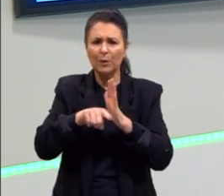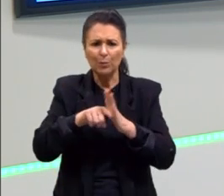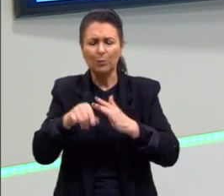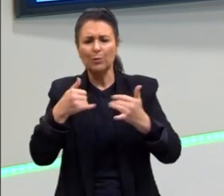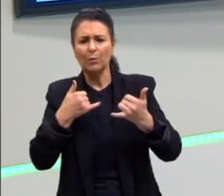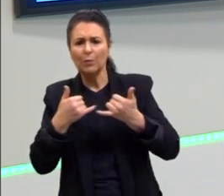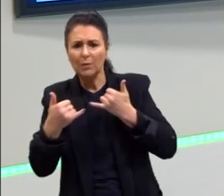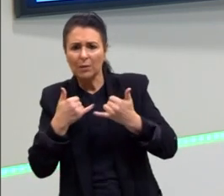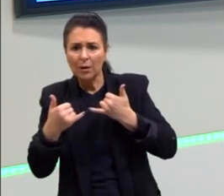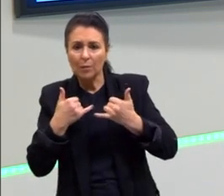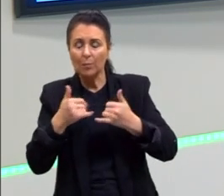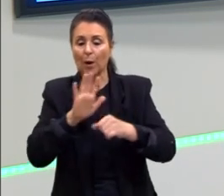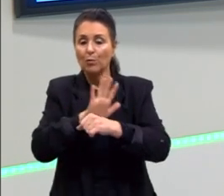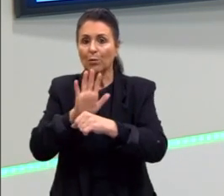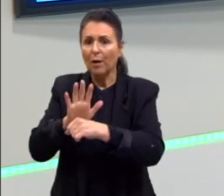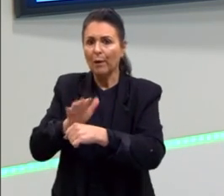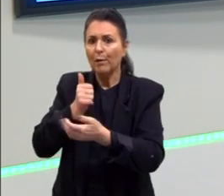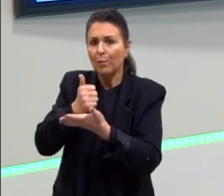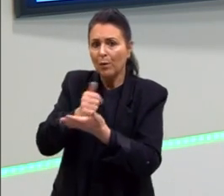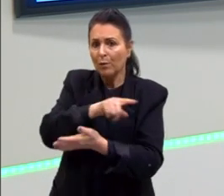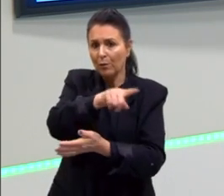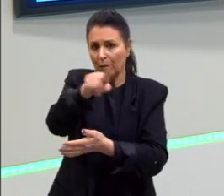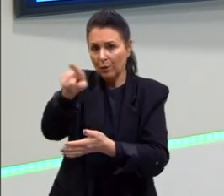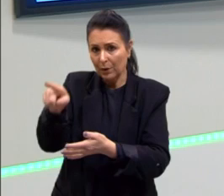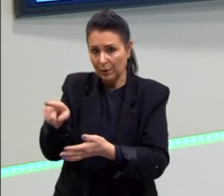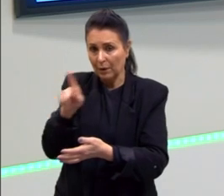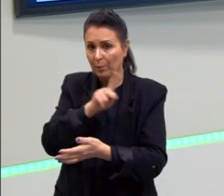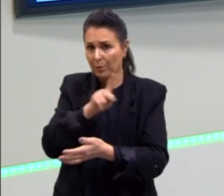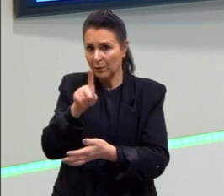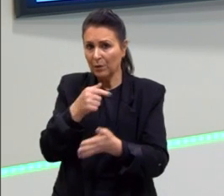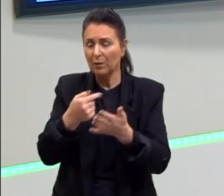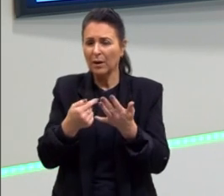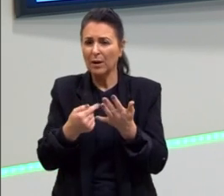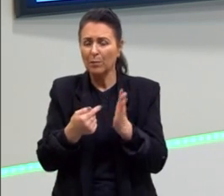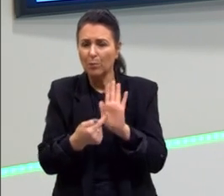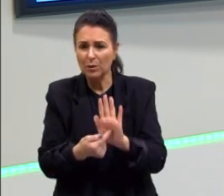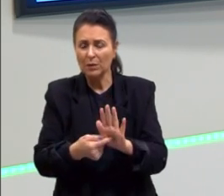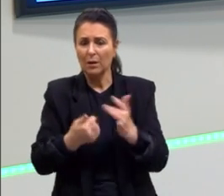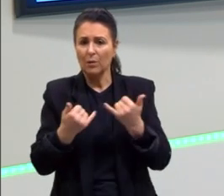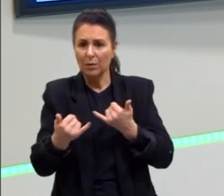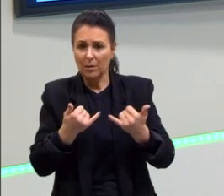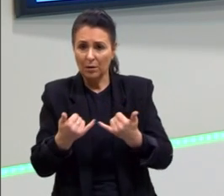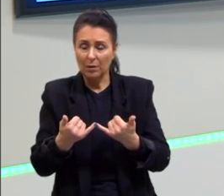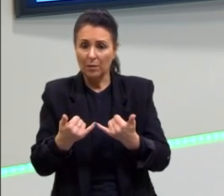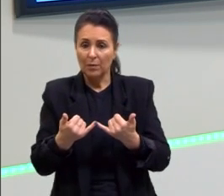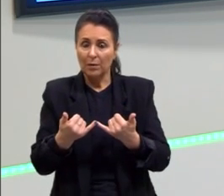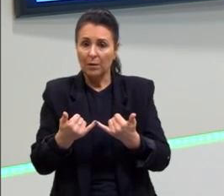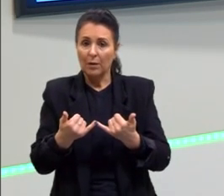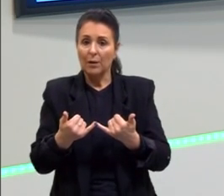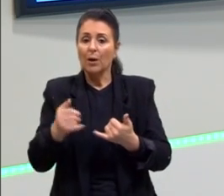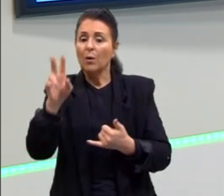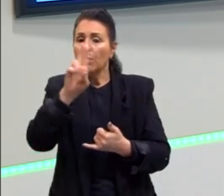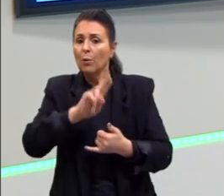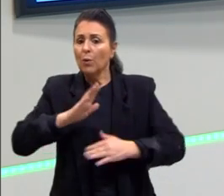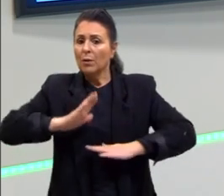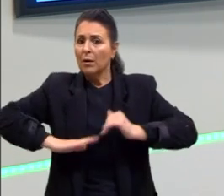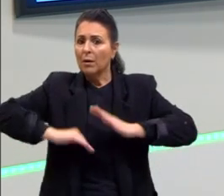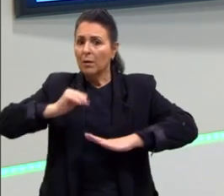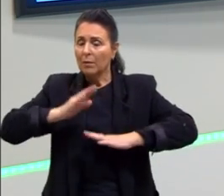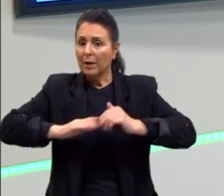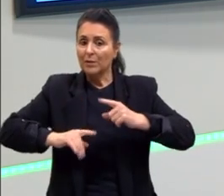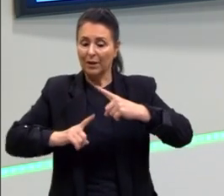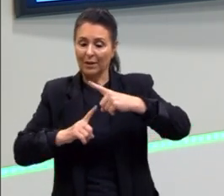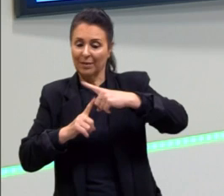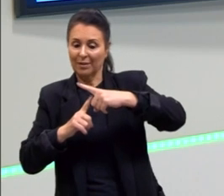e exemplos né para auxiliar vocês eu trouxe aqui um exemplo Então hoje nós vamos ver a aplicação do Teorema